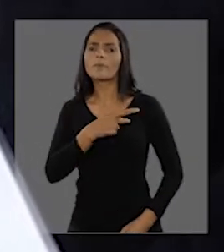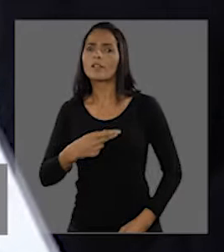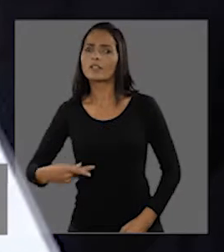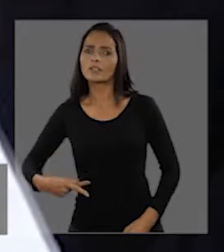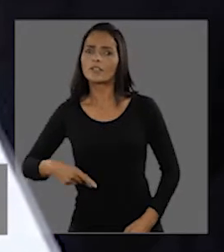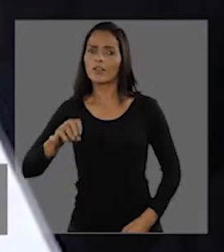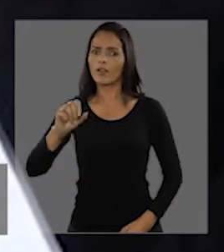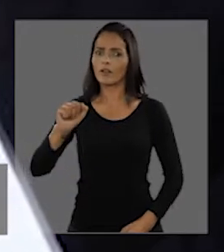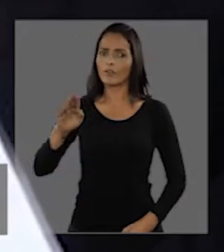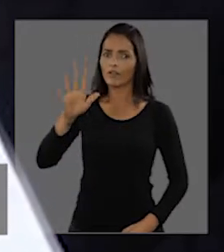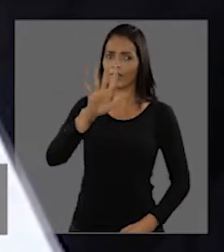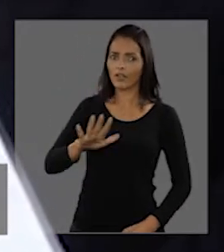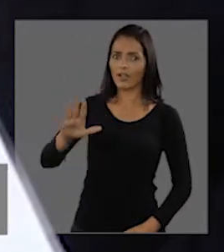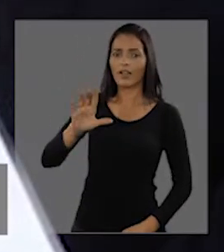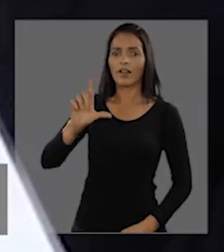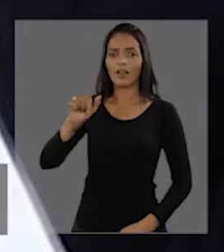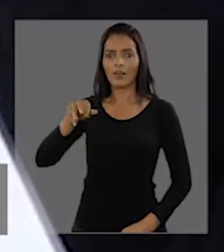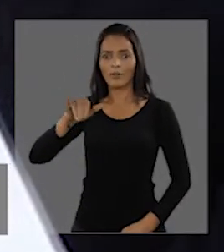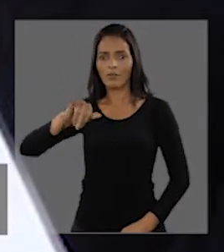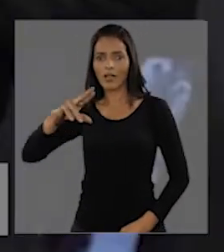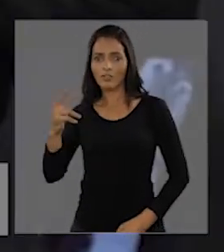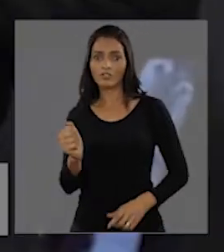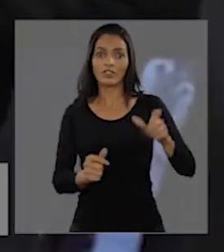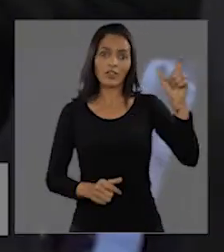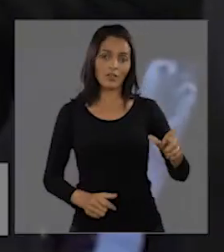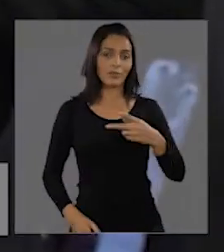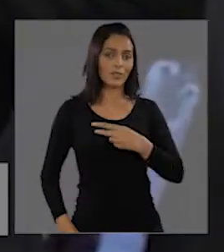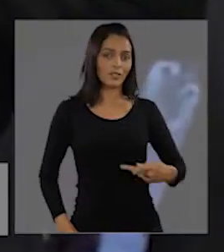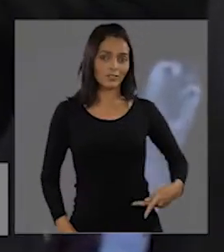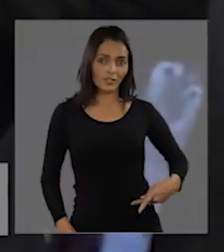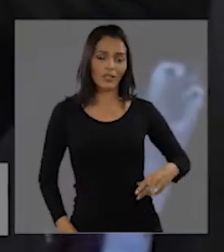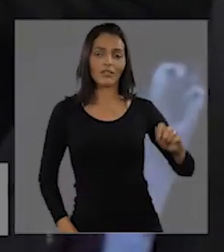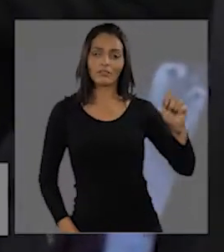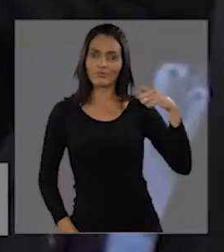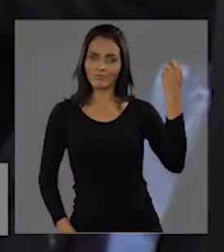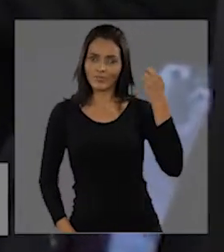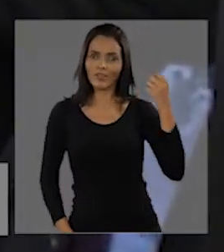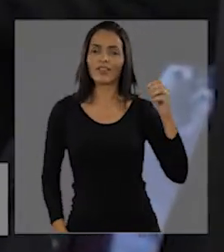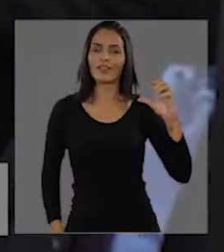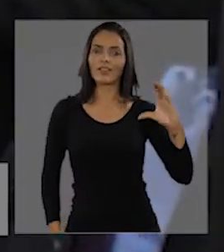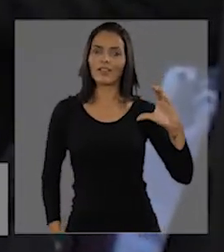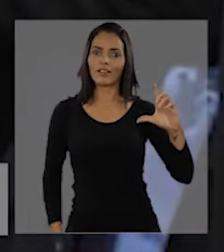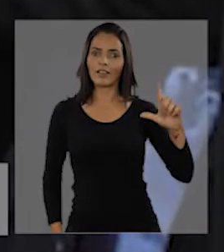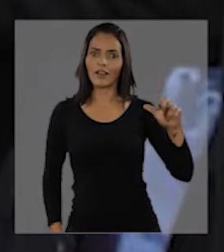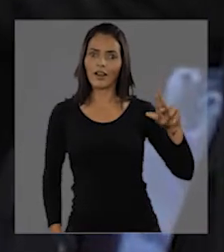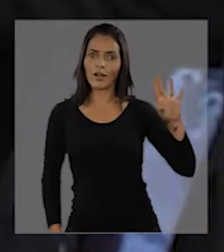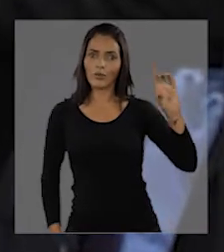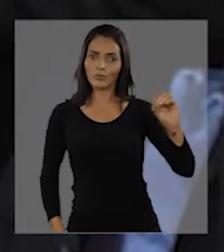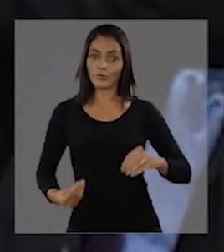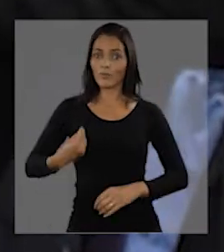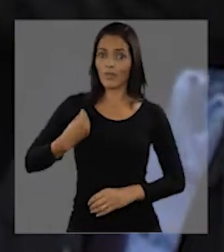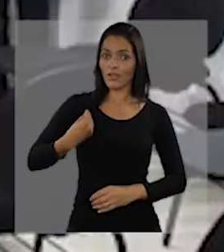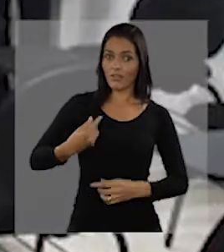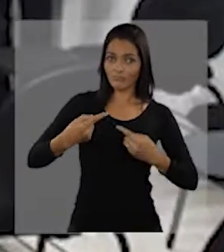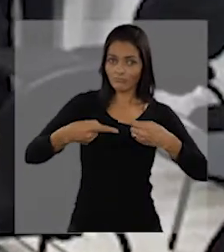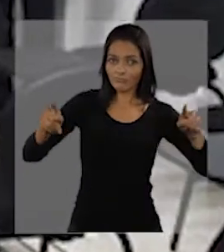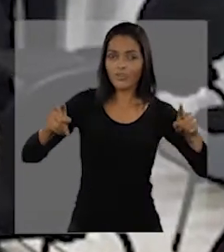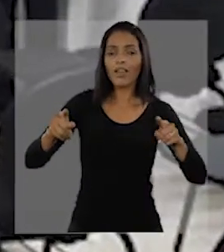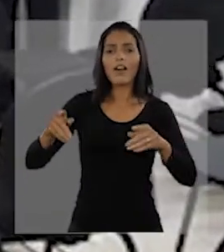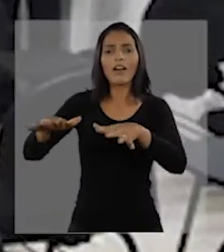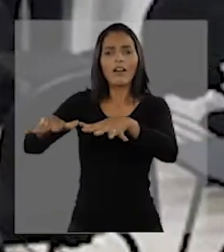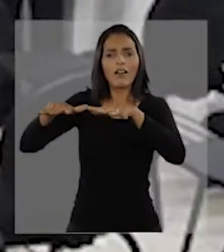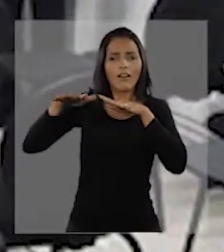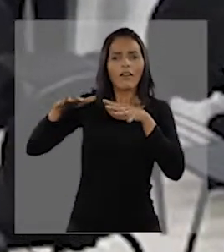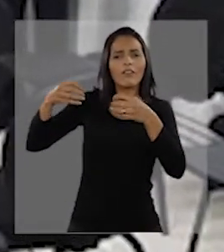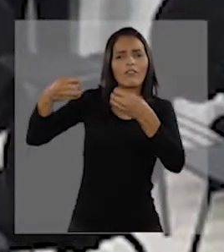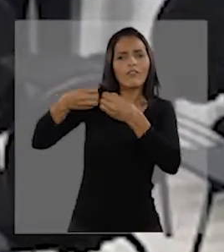Grande do Sul, Cláudio Lamáquia e Ricardo Breyer, estiveram na solenidade. A sede fica ao lado do Fórum da cidade e